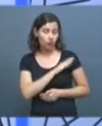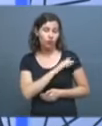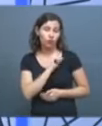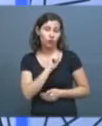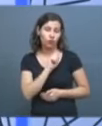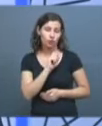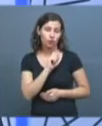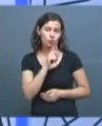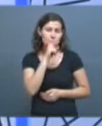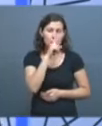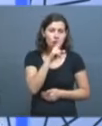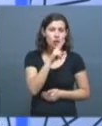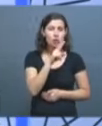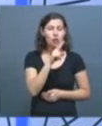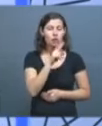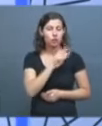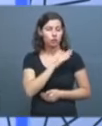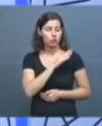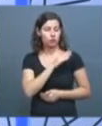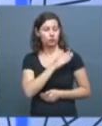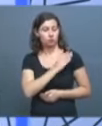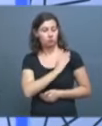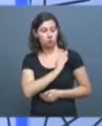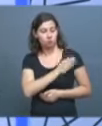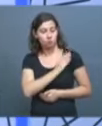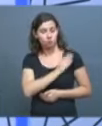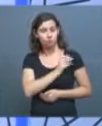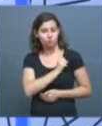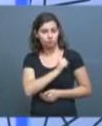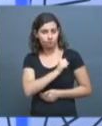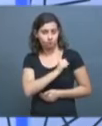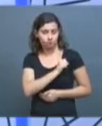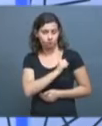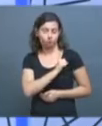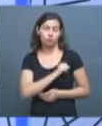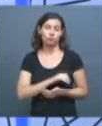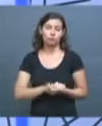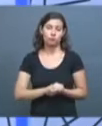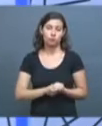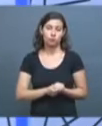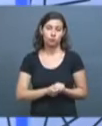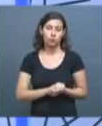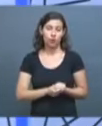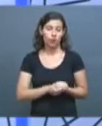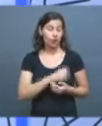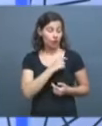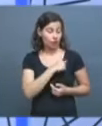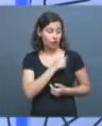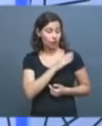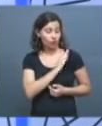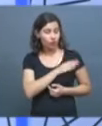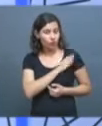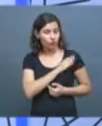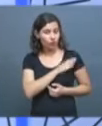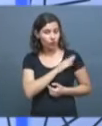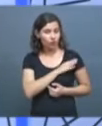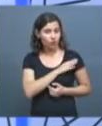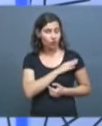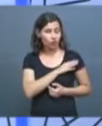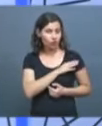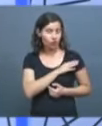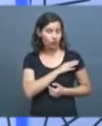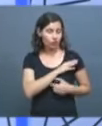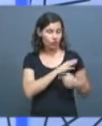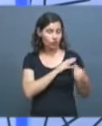enzimas, tudo. O coração sofre um dano que não tem relação com obstrução na artéria do coração. E depois, a maioria